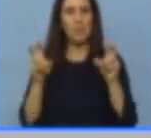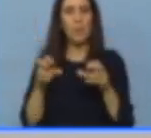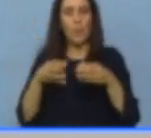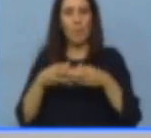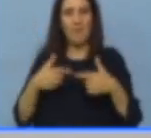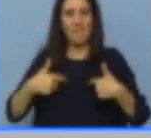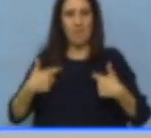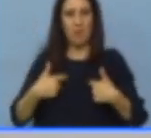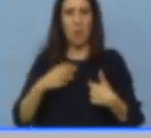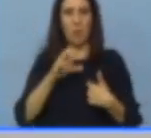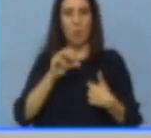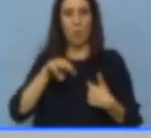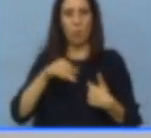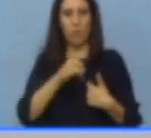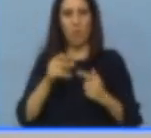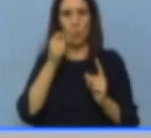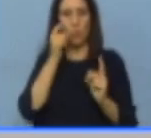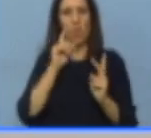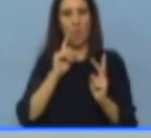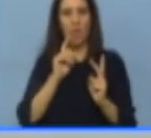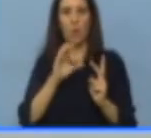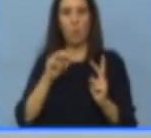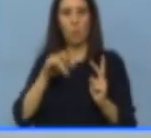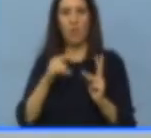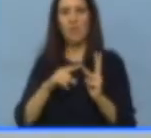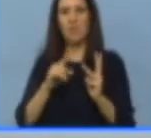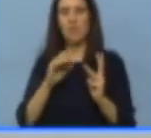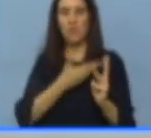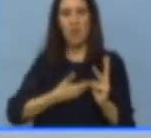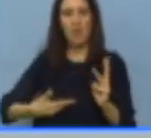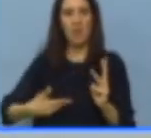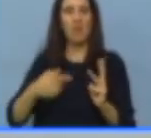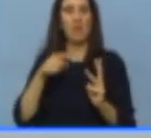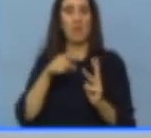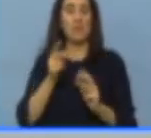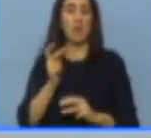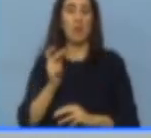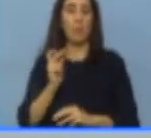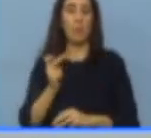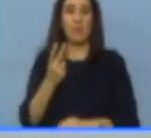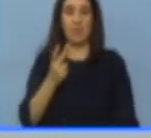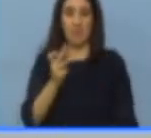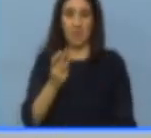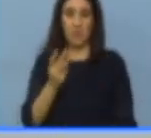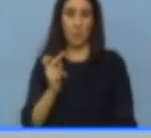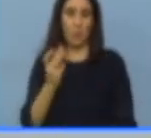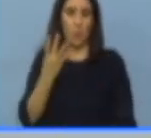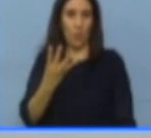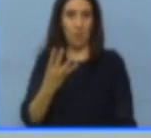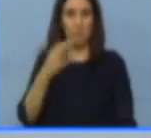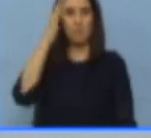estaria um comboniano, uma comboniana e uma secular. É um sonho que já calentamos há 3, 4 anos, que por enquanto